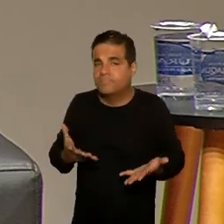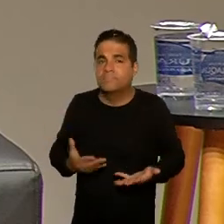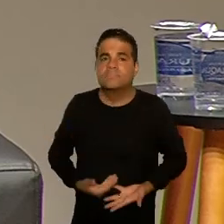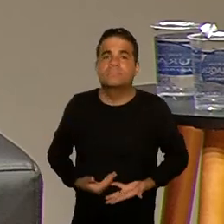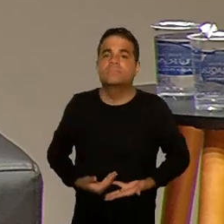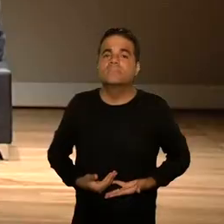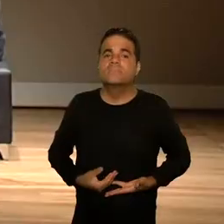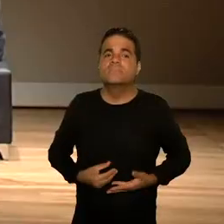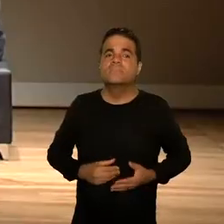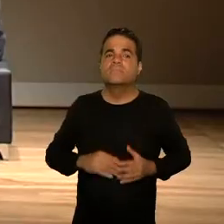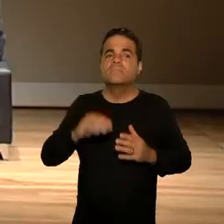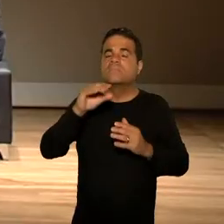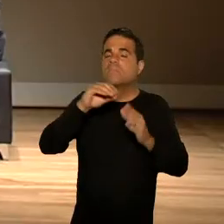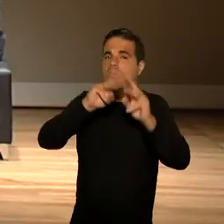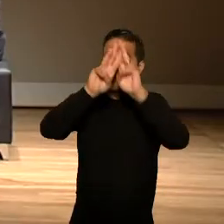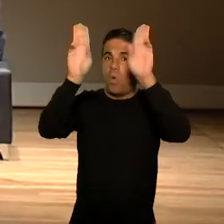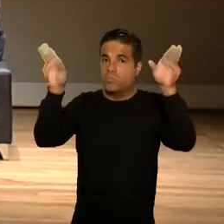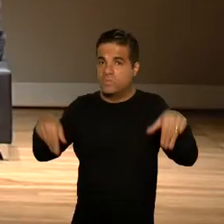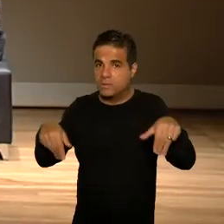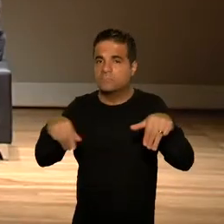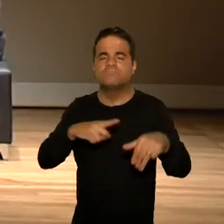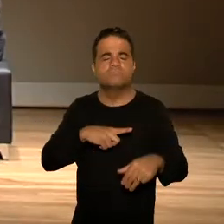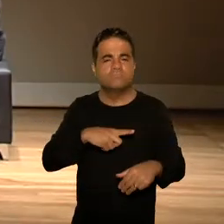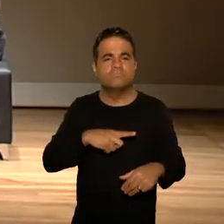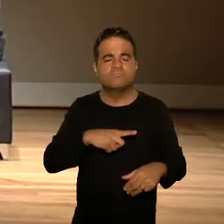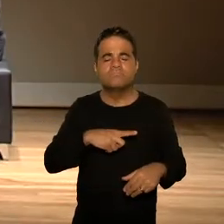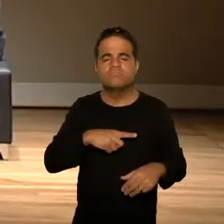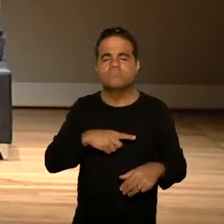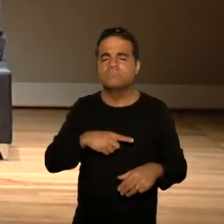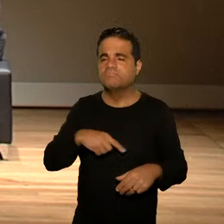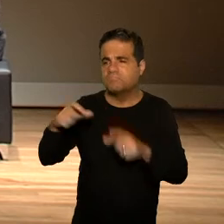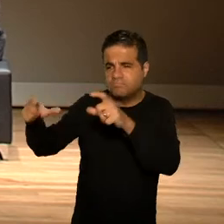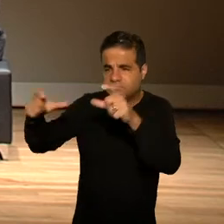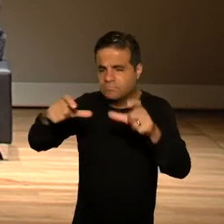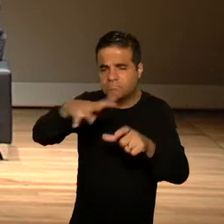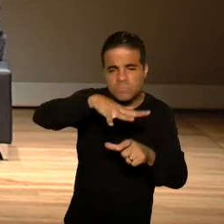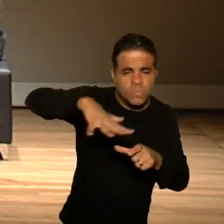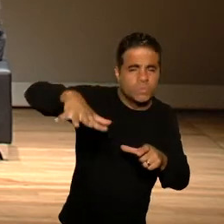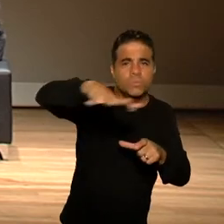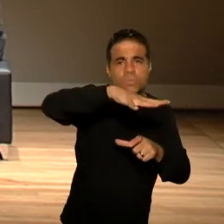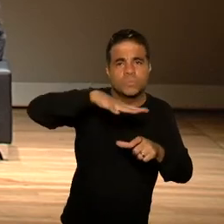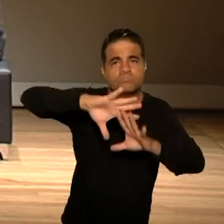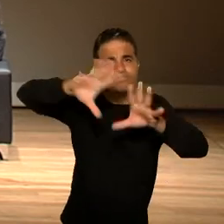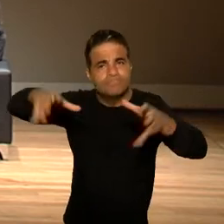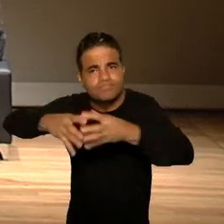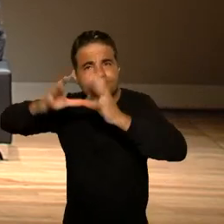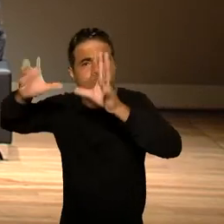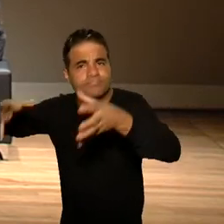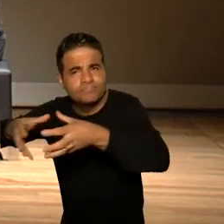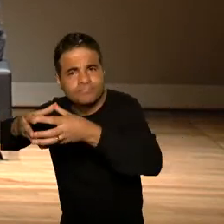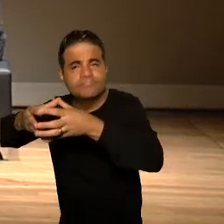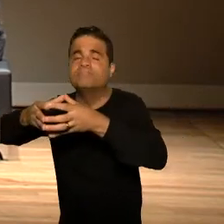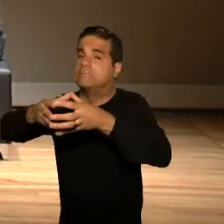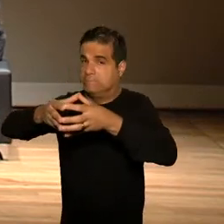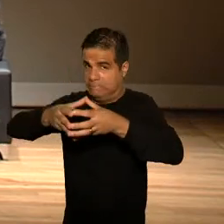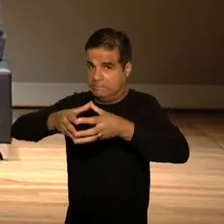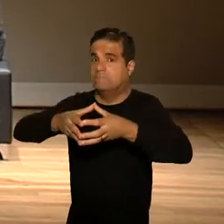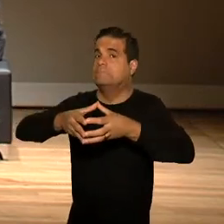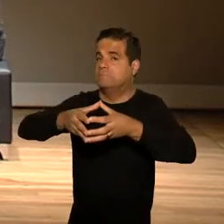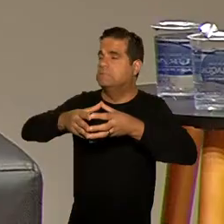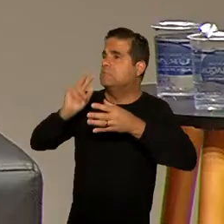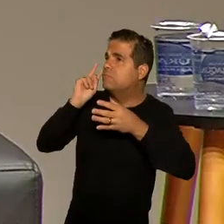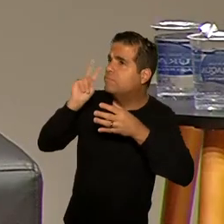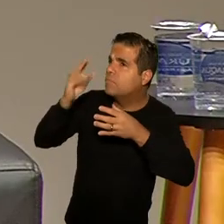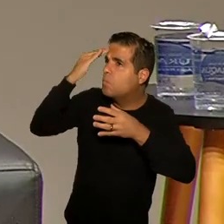acuir museu né então setores reacionários da população entenderam